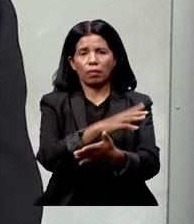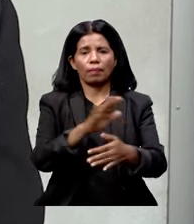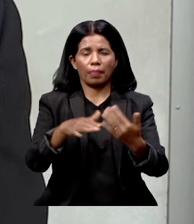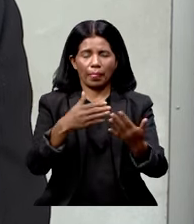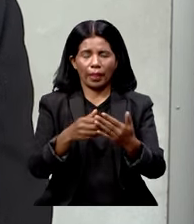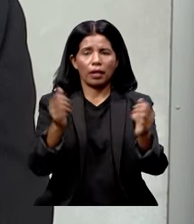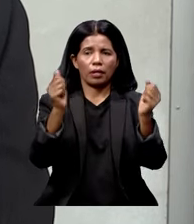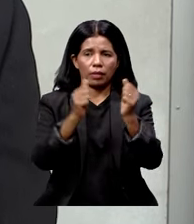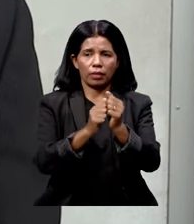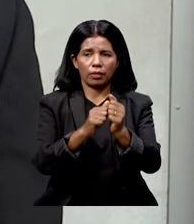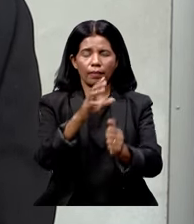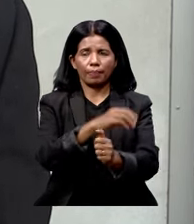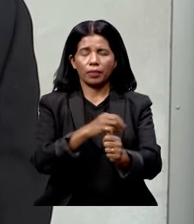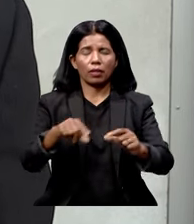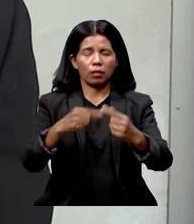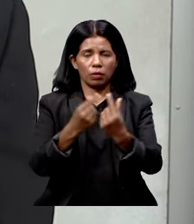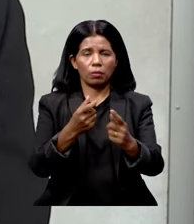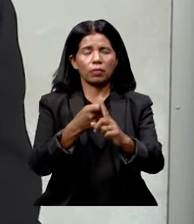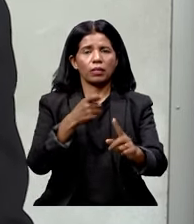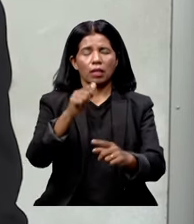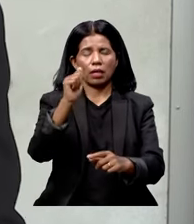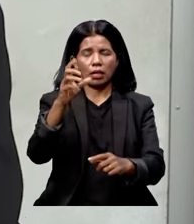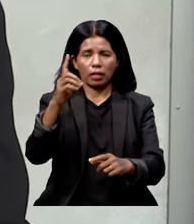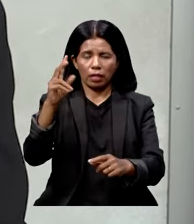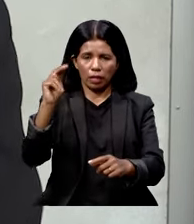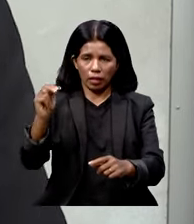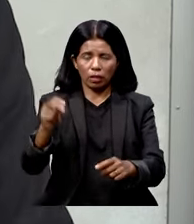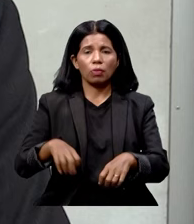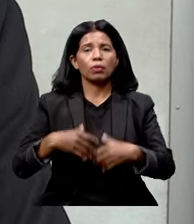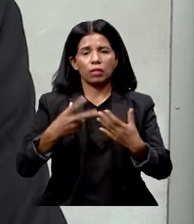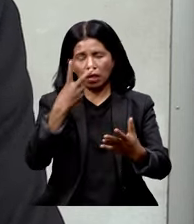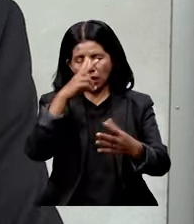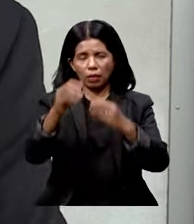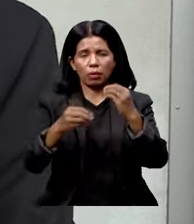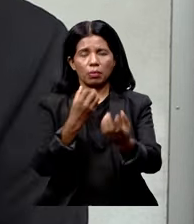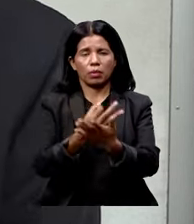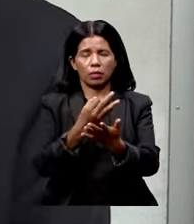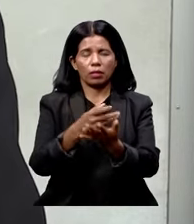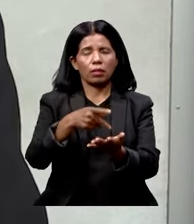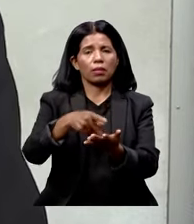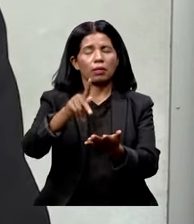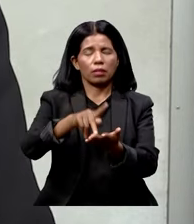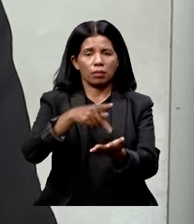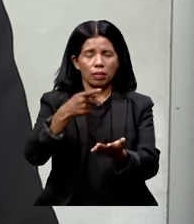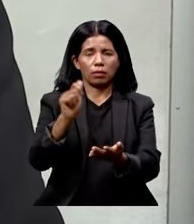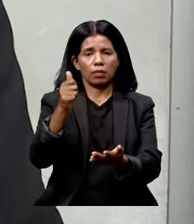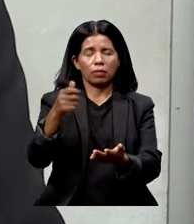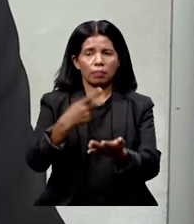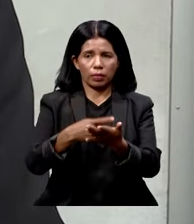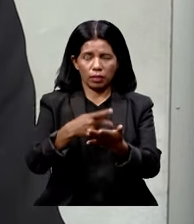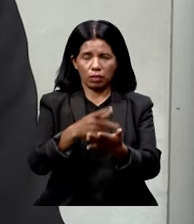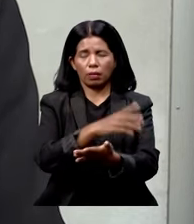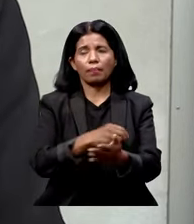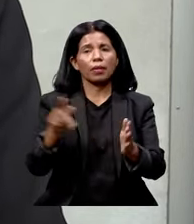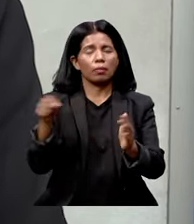e com o equipa do ADN, ou isso é a tua realiza com a finalização para pagamento 10%. Nosso projeto balão, nem bem para